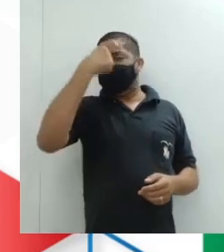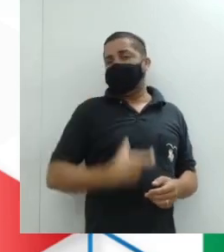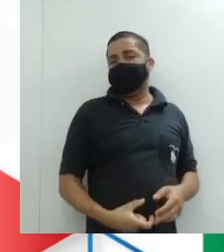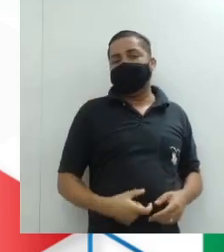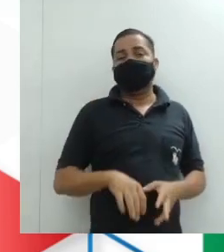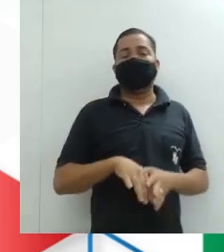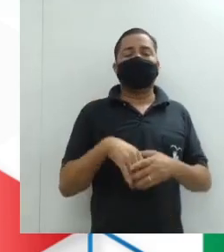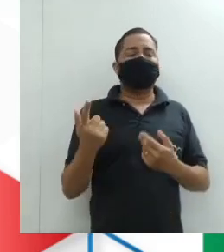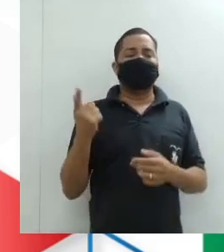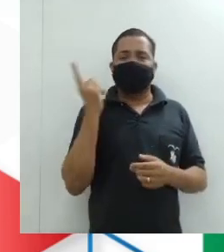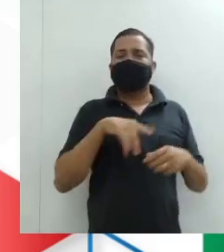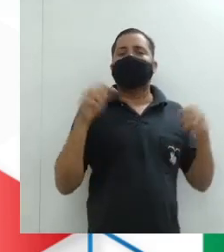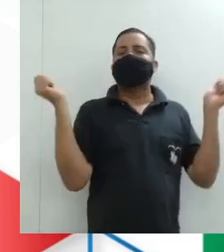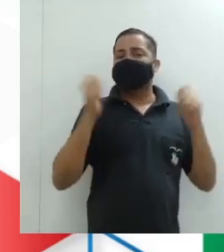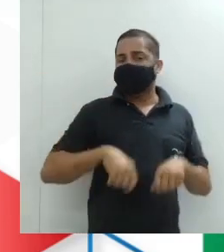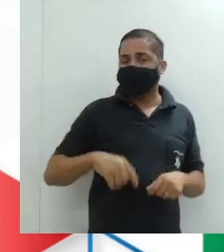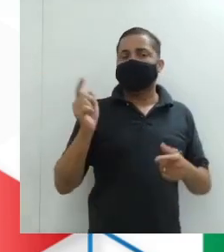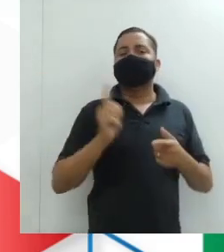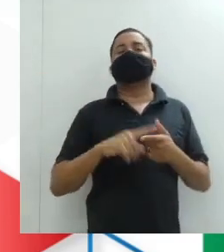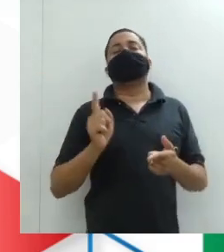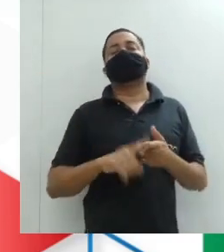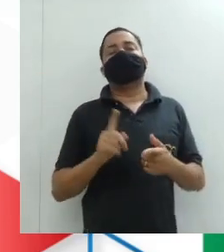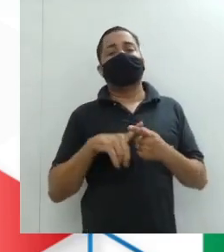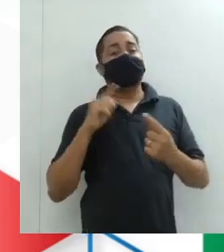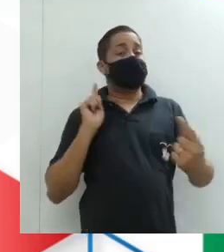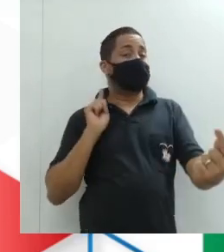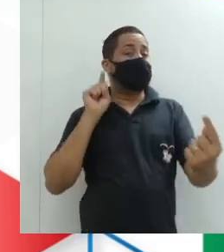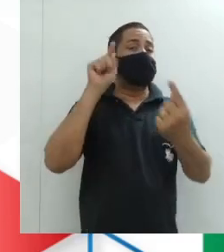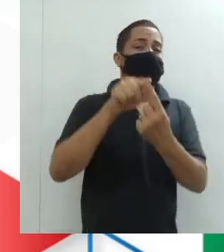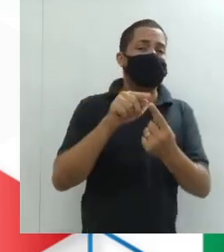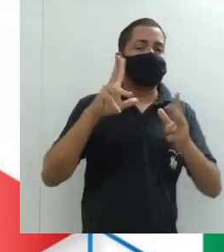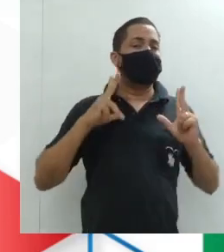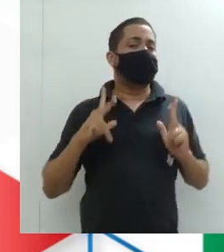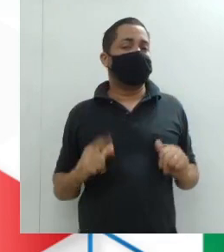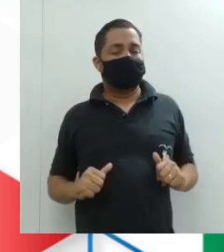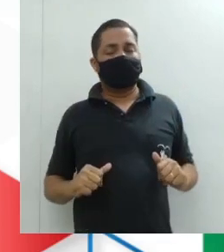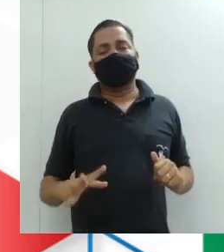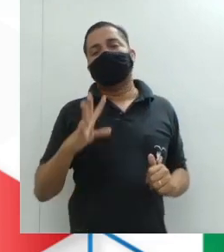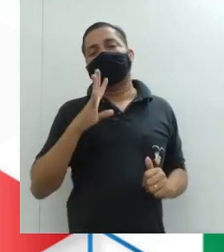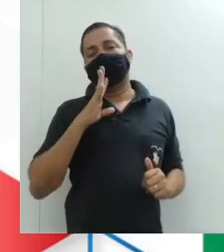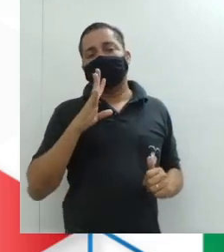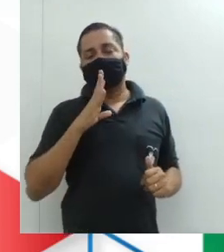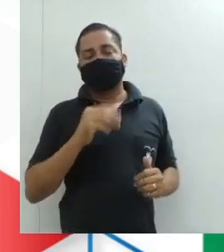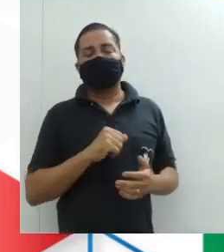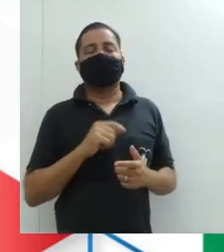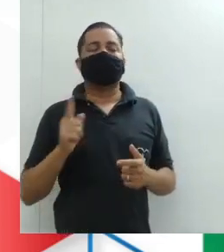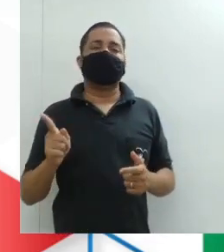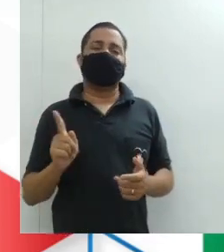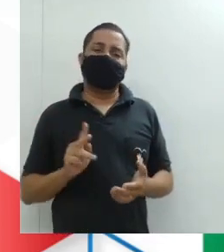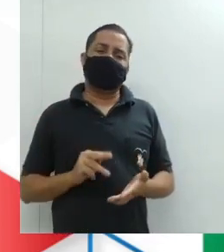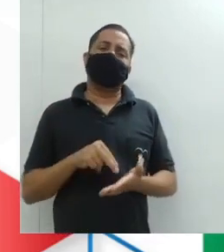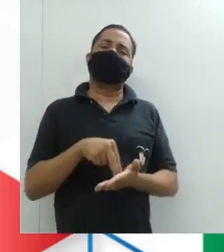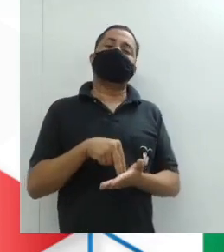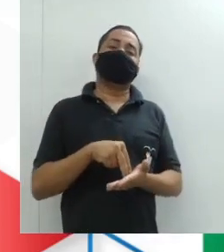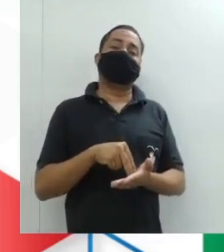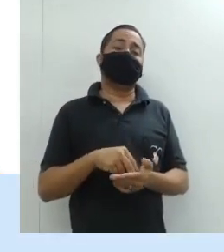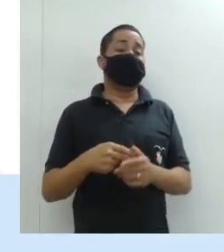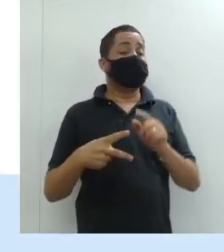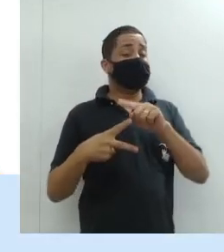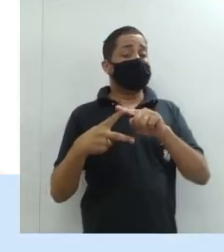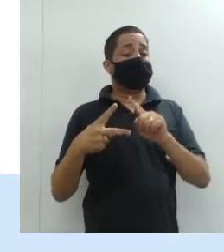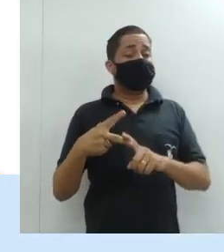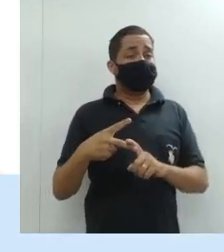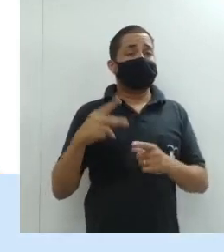sobre a capacidade e a finalidade humanas para conhecer e agir. E é isso aí. Nesses 2